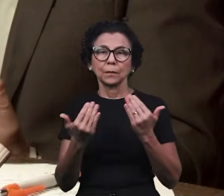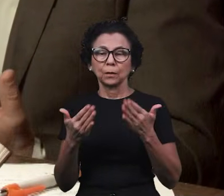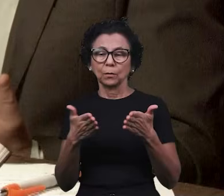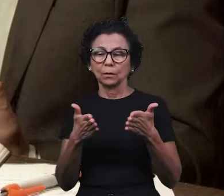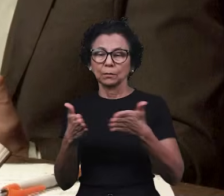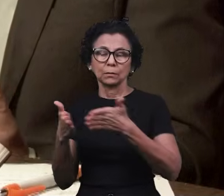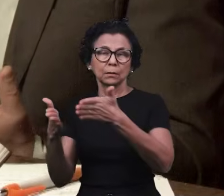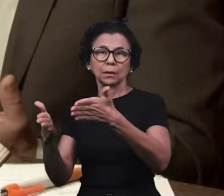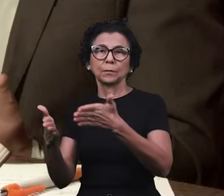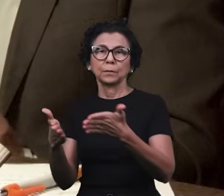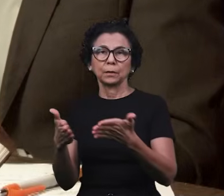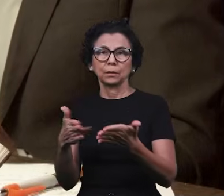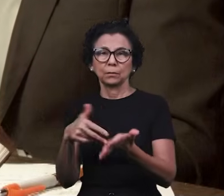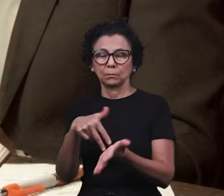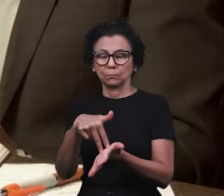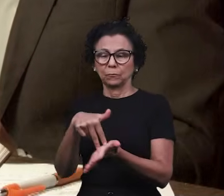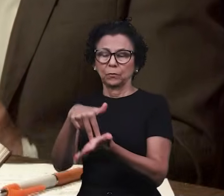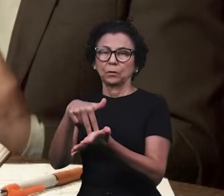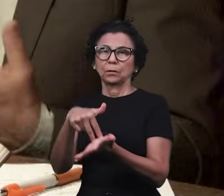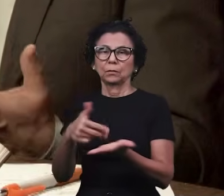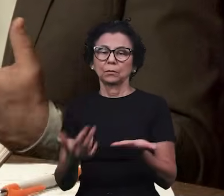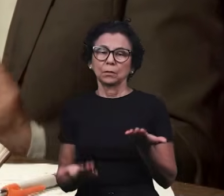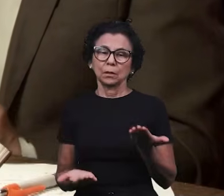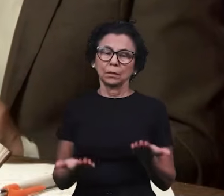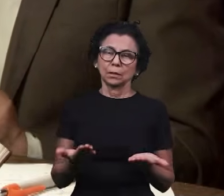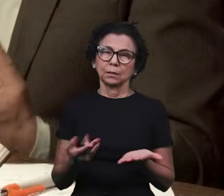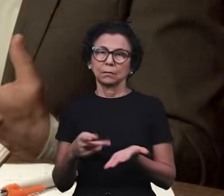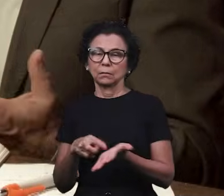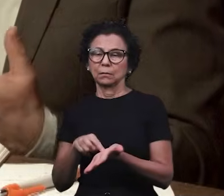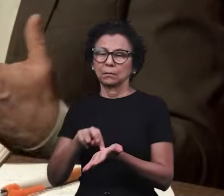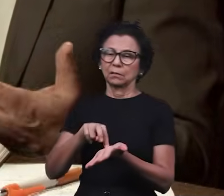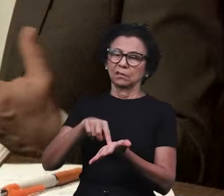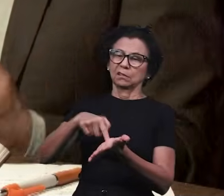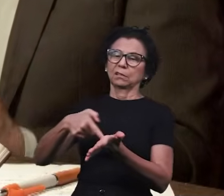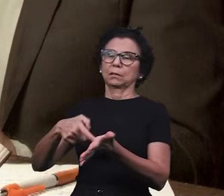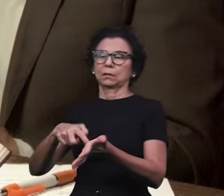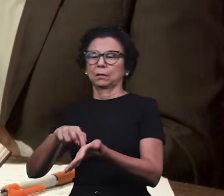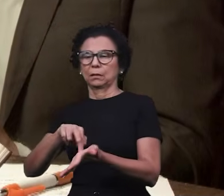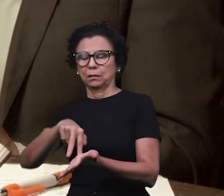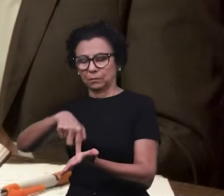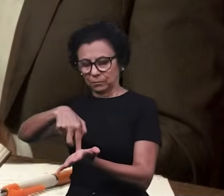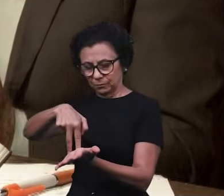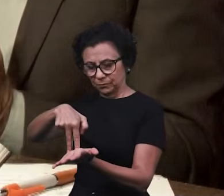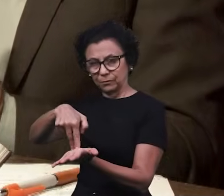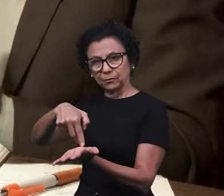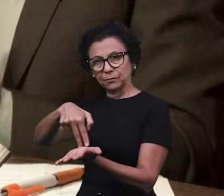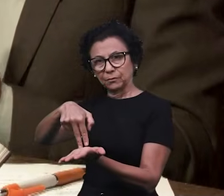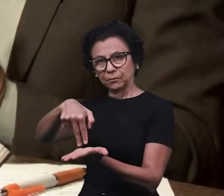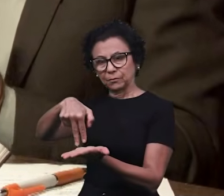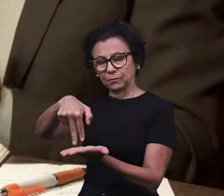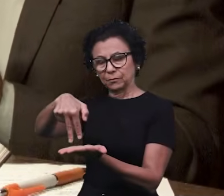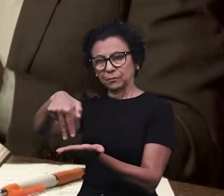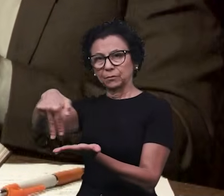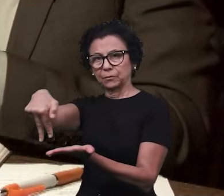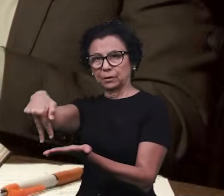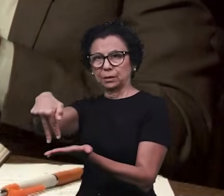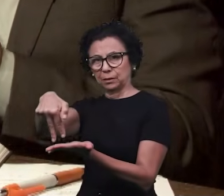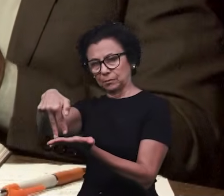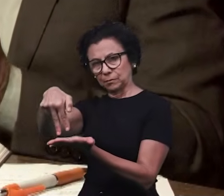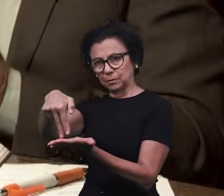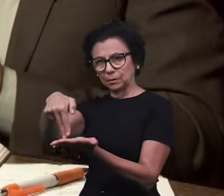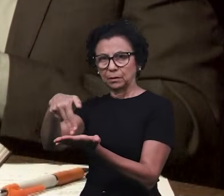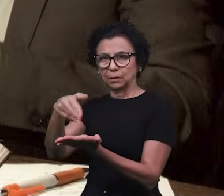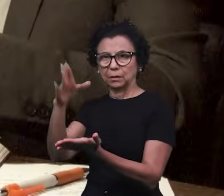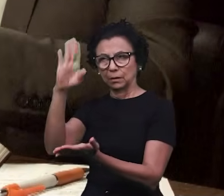O equilíbrio no caminho, né, sem claudicar, sem desviar, né, sem sair daquilo que é o rumo